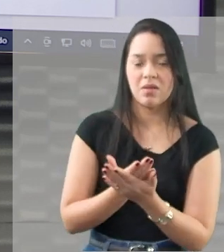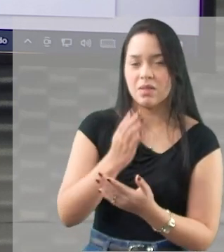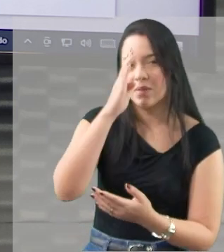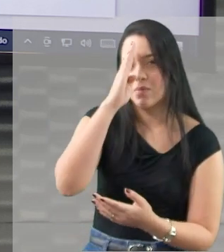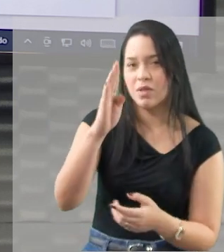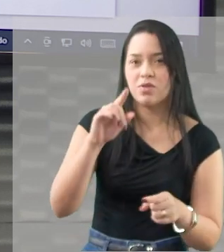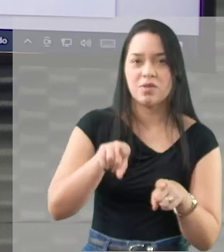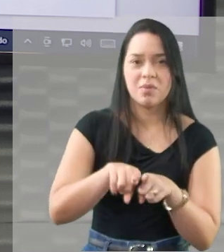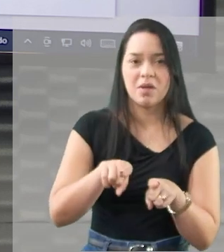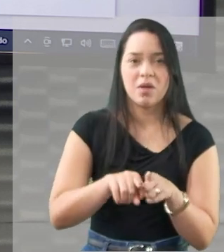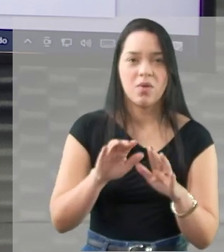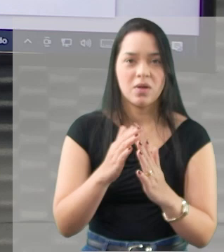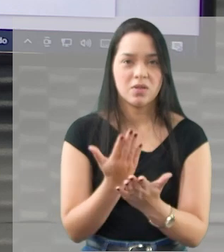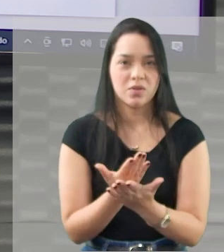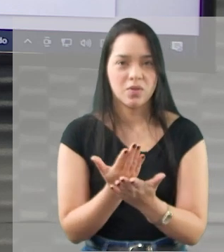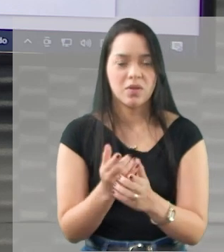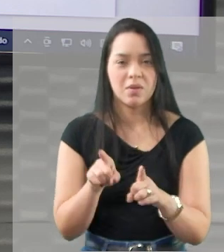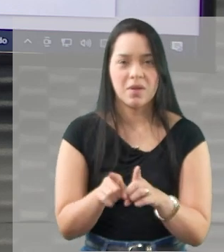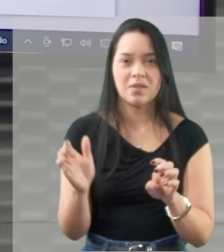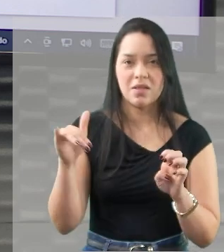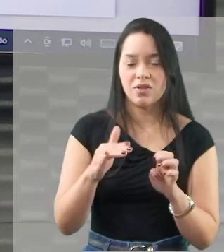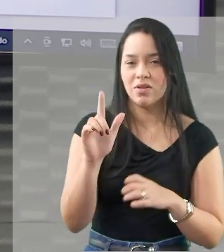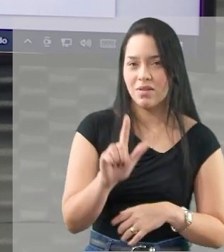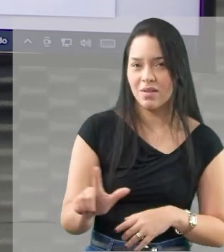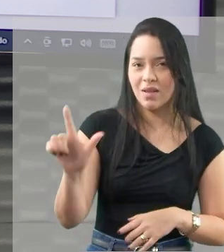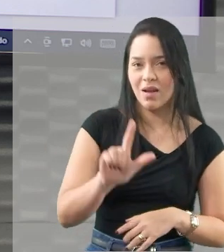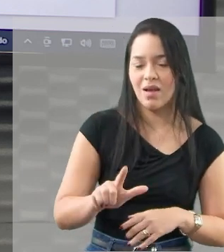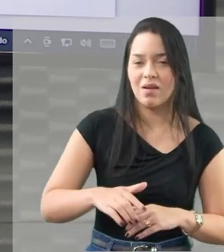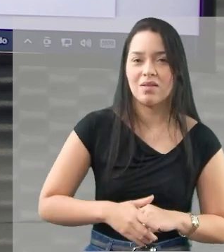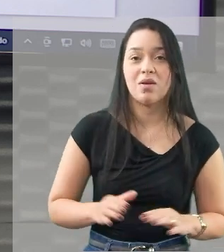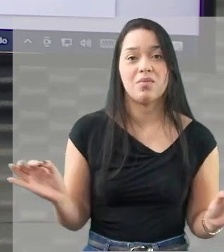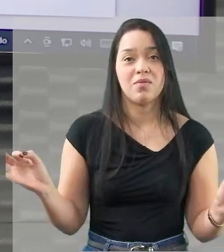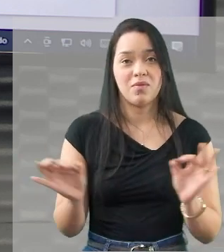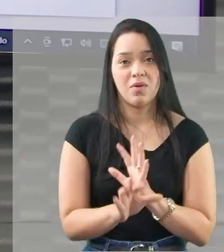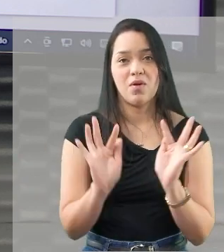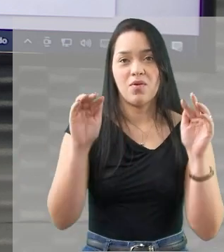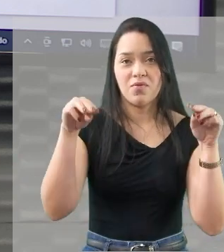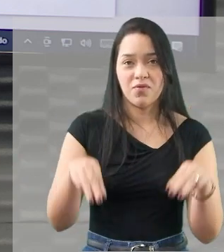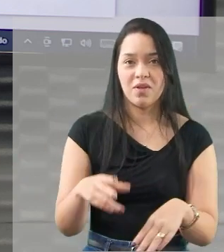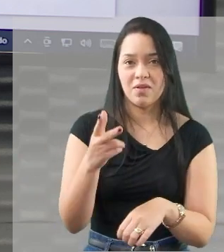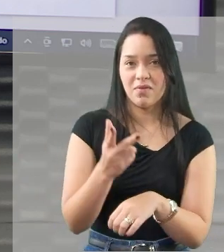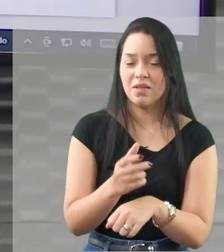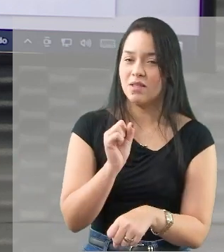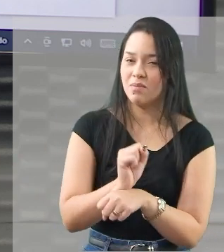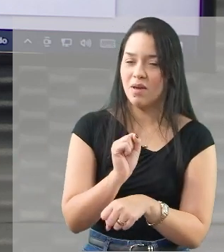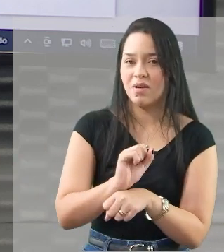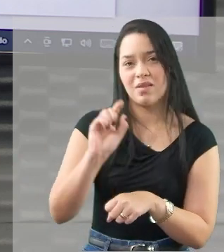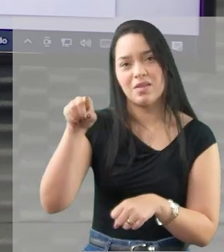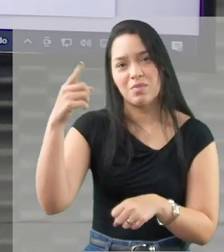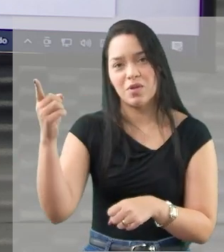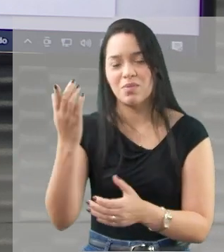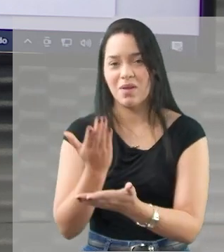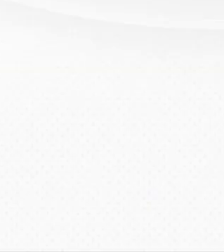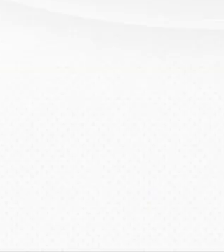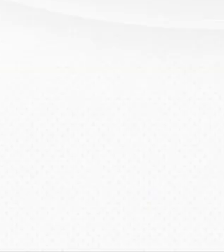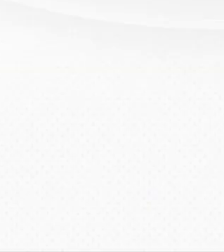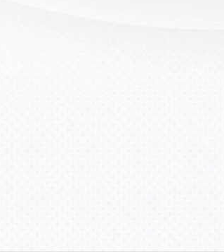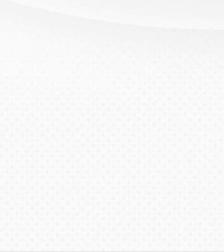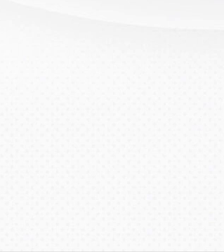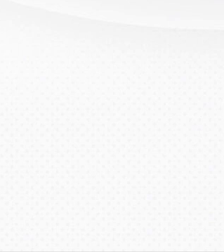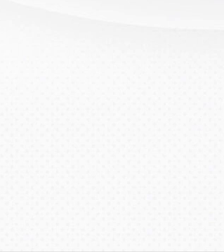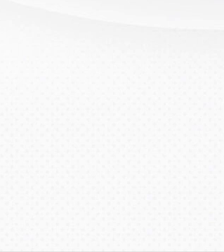for trabalhar com as escolas e as estéticas literárias, tá? Então a gente encerra este vídeo, aguardo vocês nas próximas aulas.